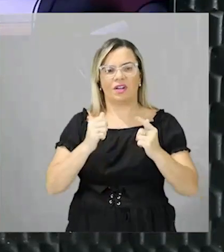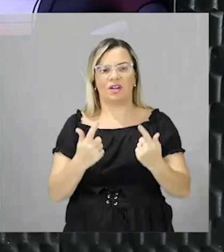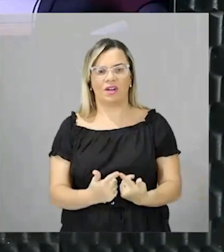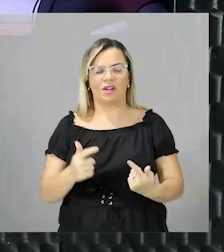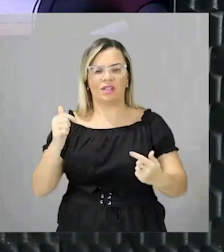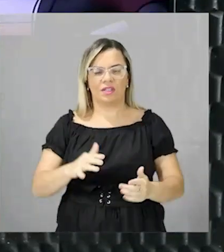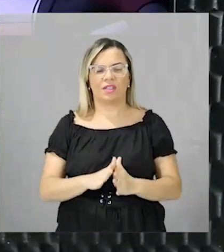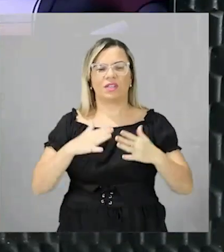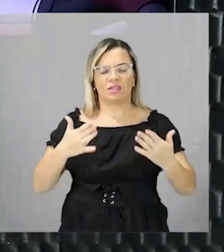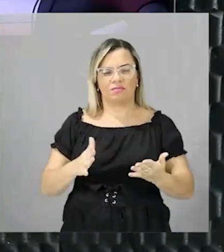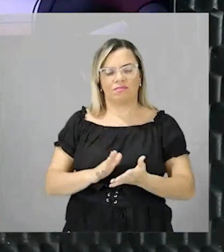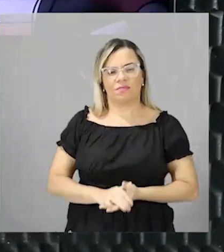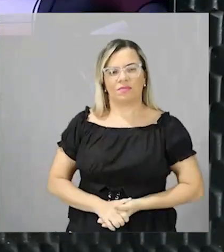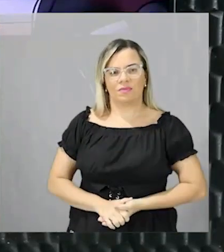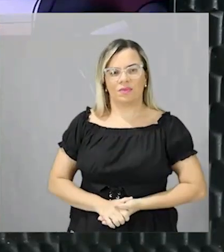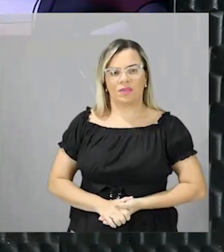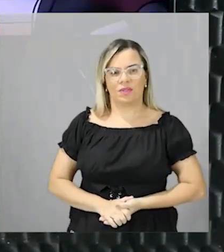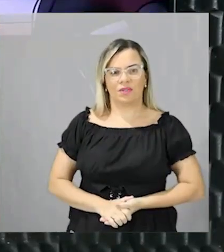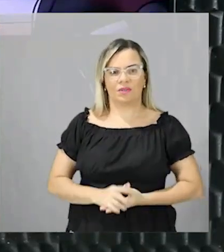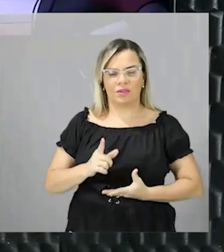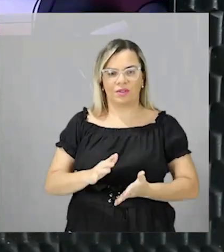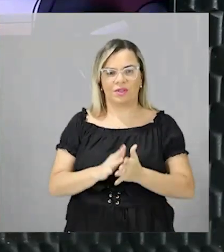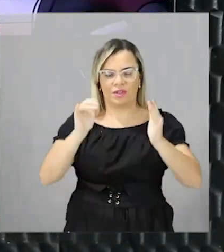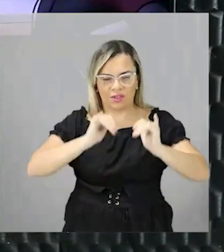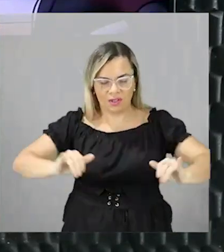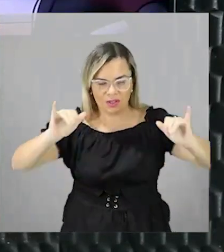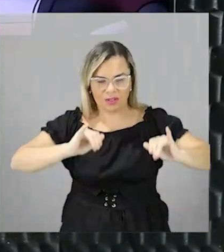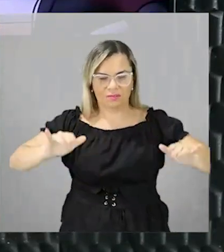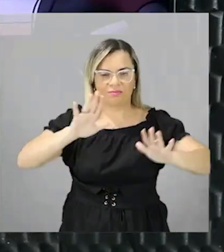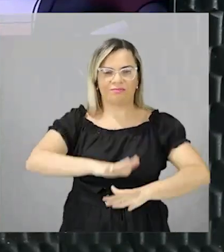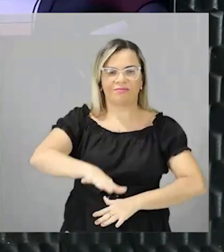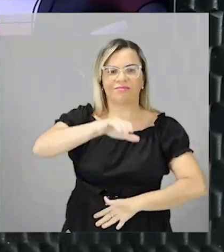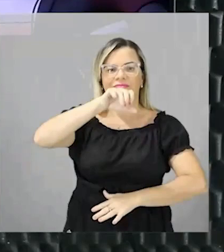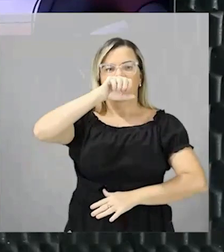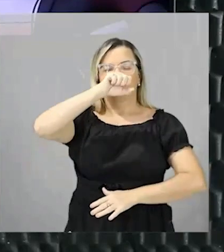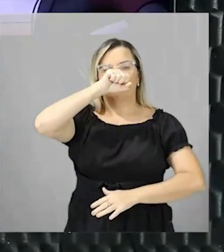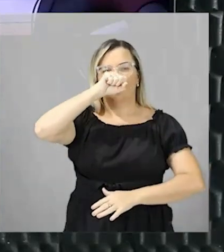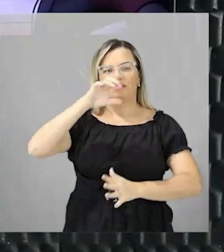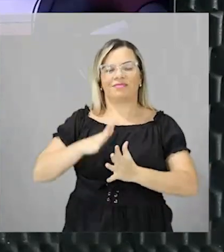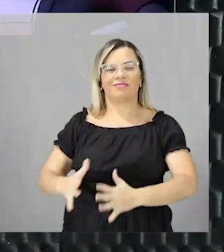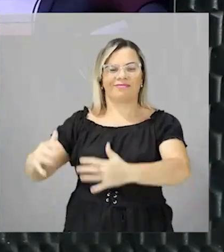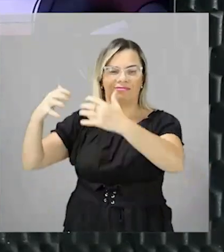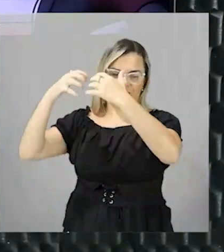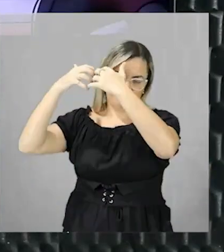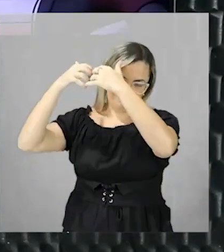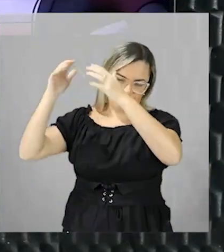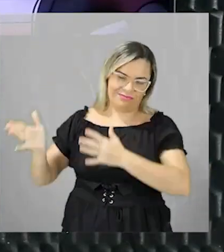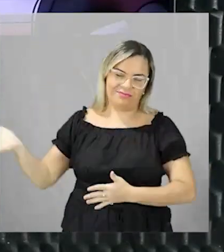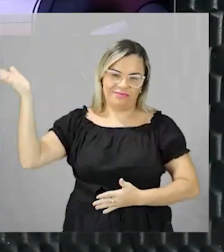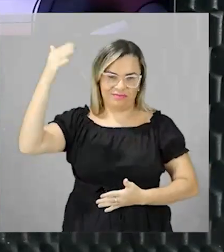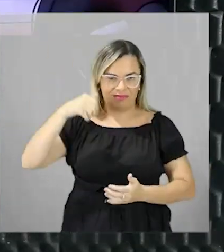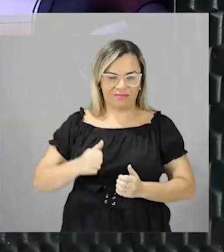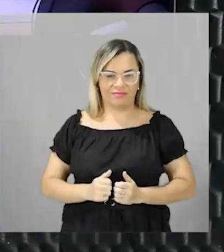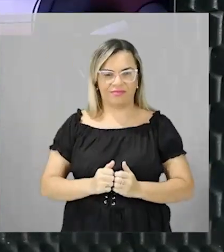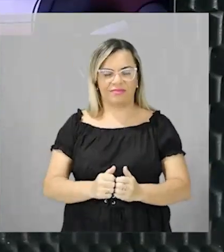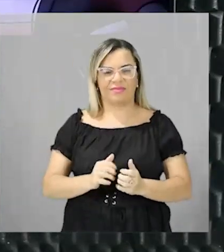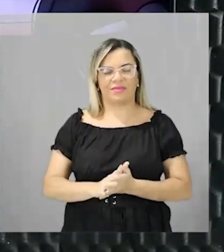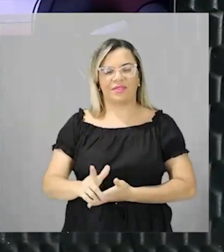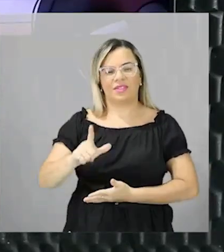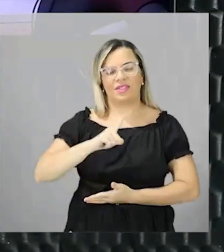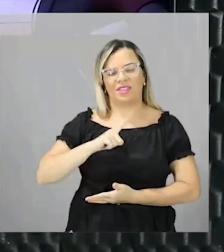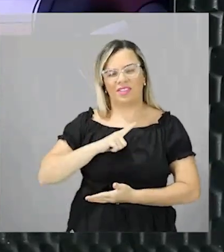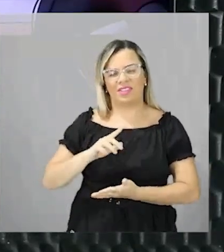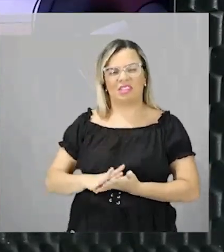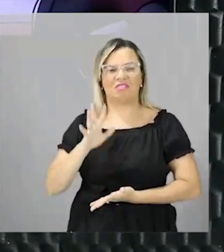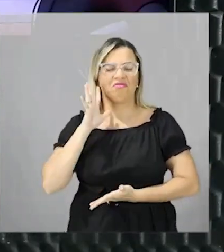Então, comunicados dados, vamos lá, respira, ó. Oxigena e vamos para cima, que tem muita